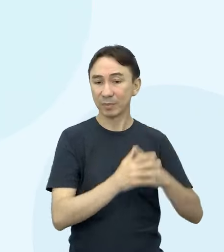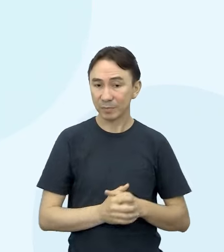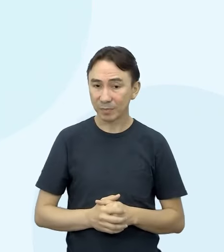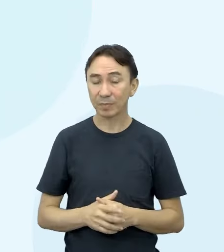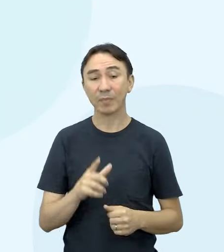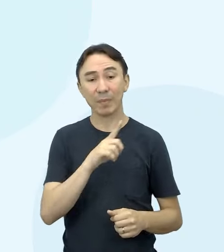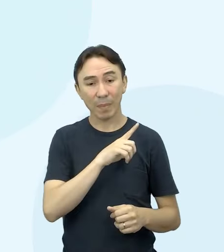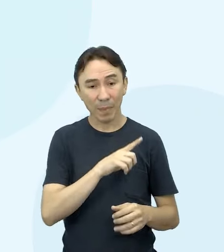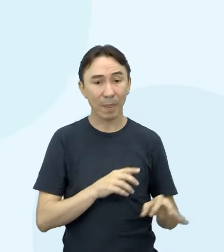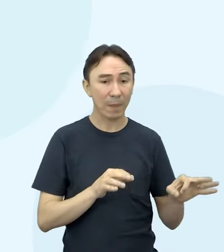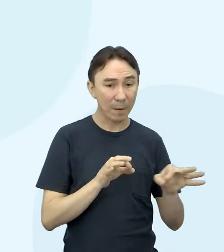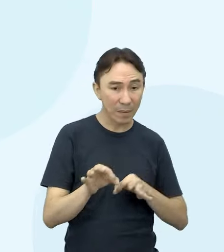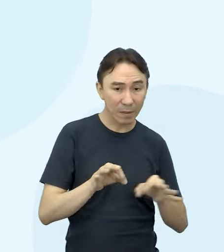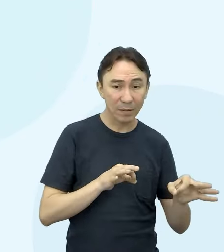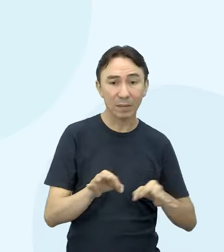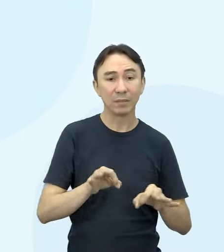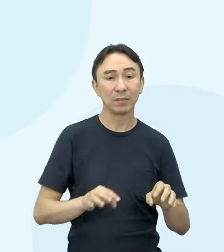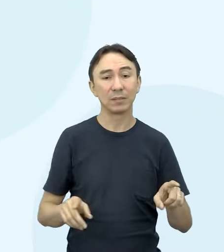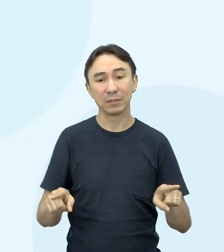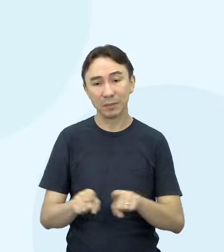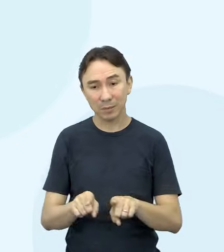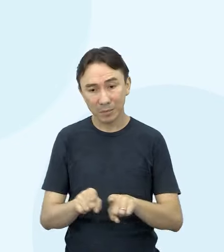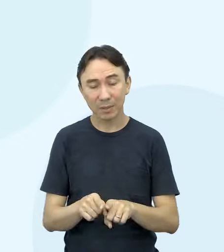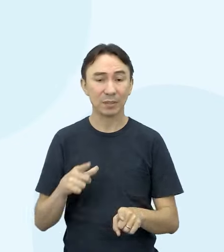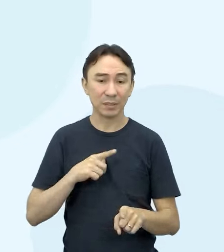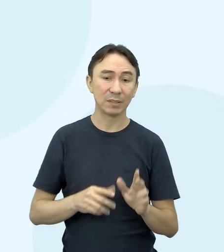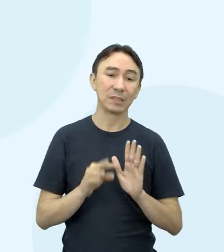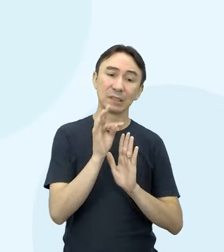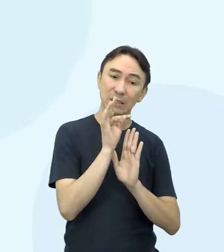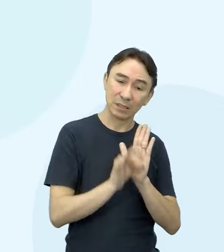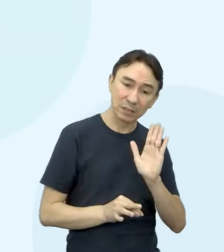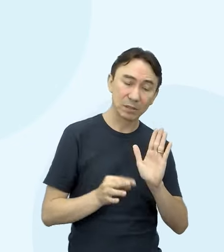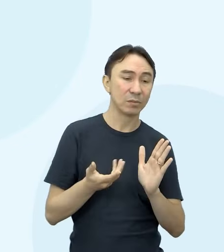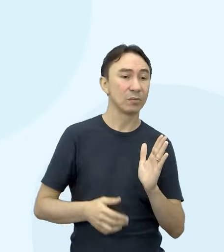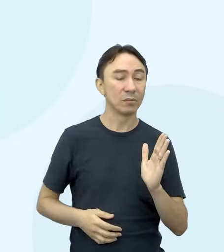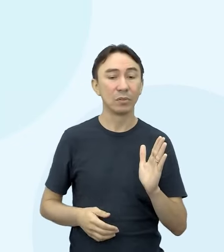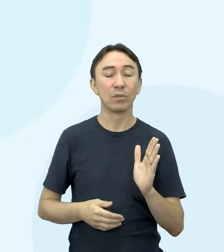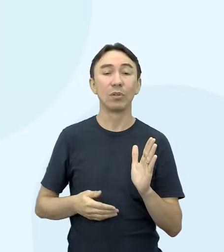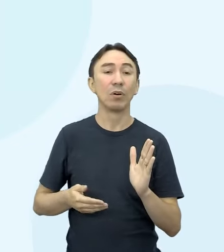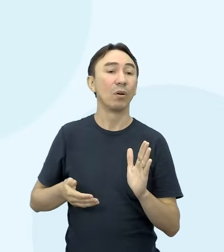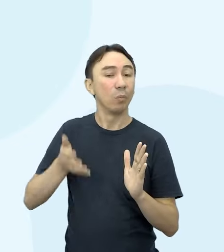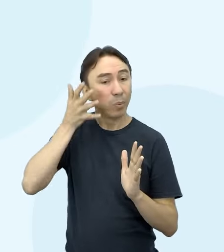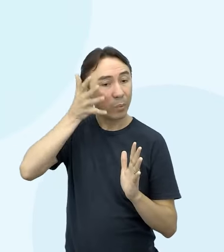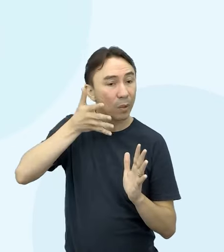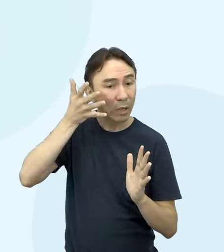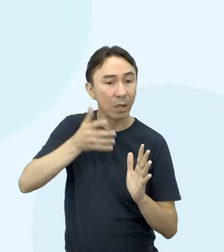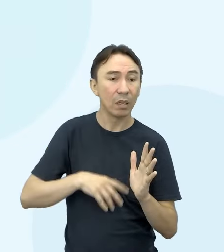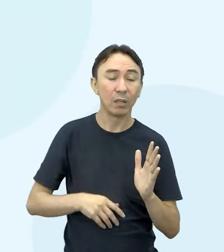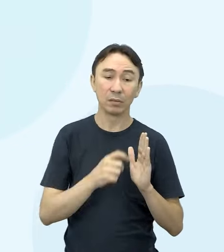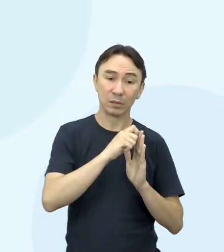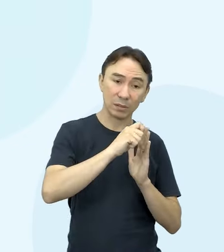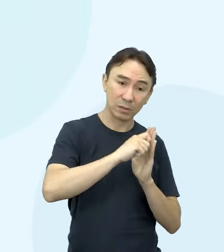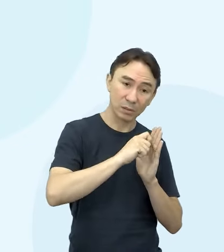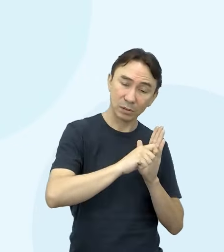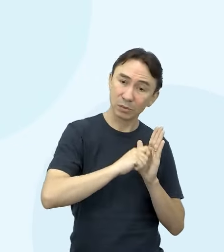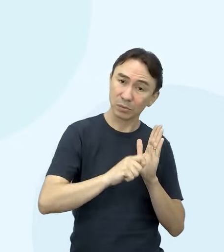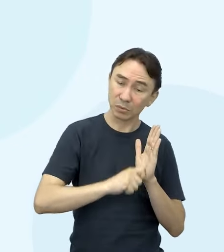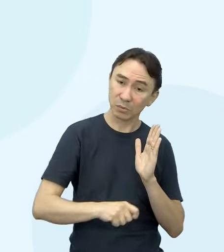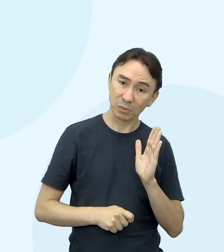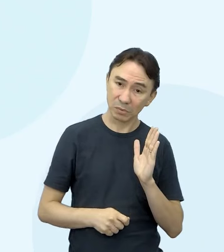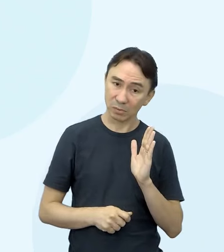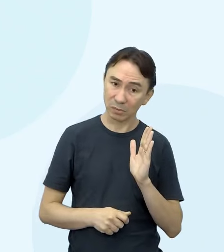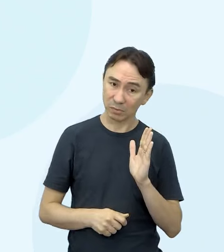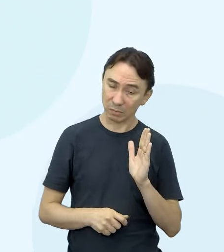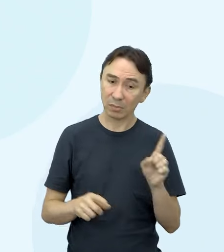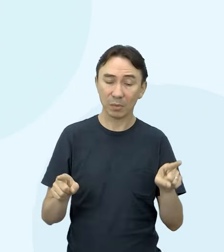planejamento, produção e edição de textos orais, escritos e multissemióticos. Opa,